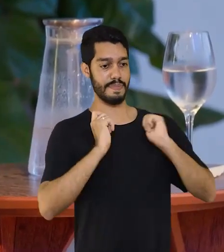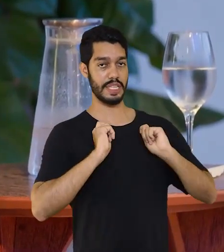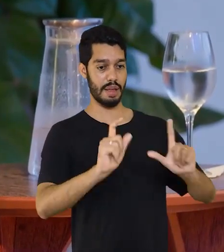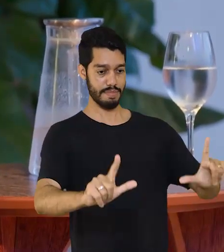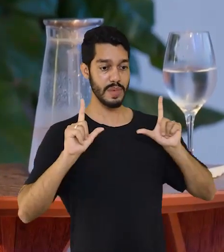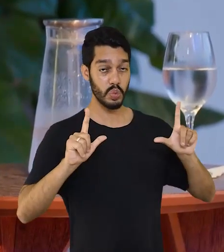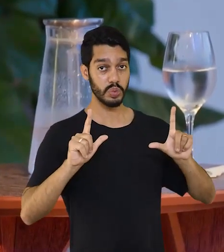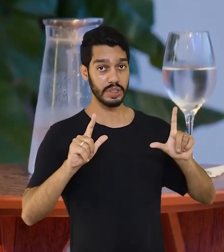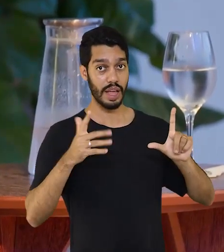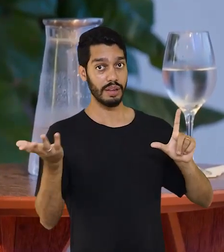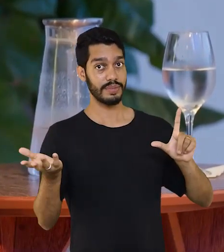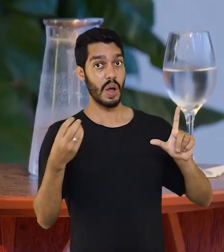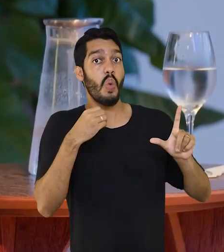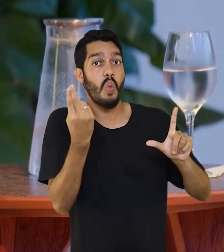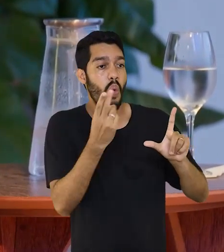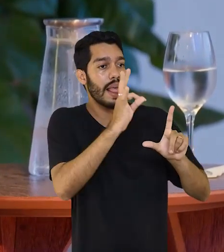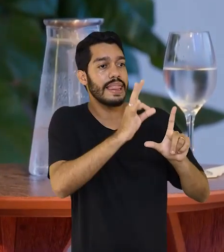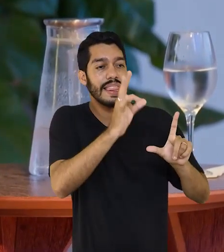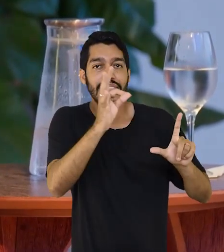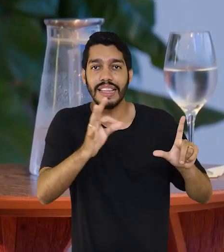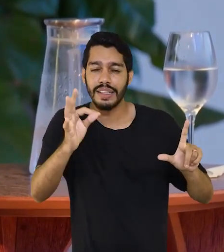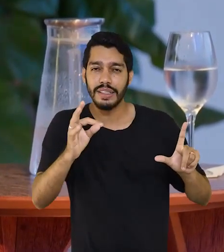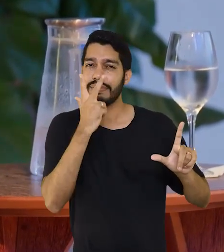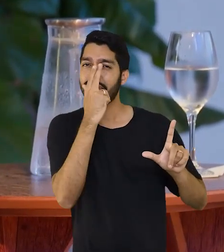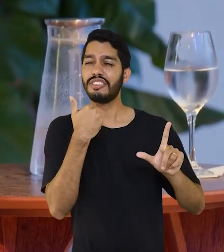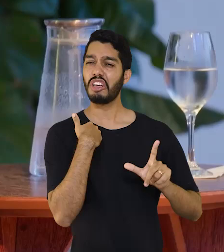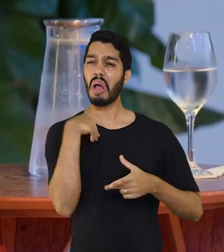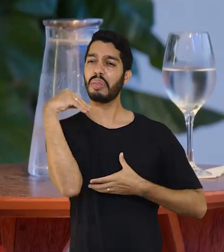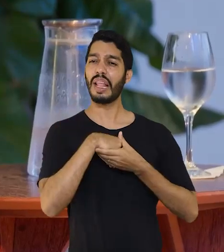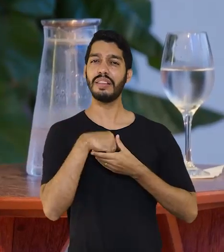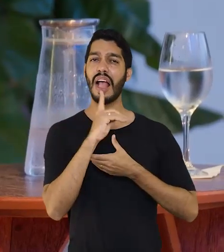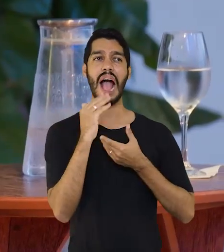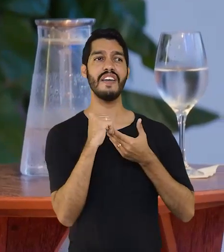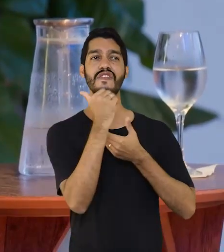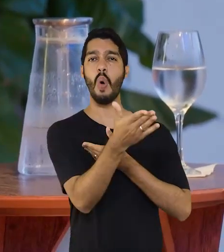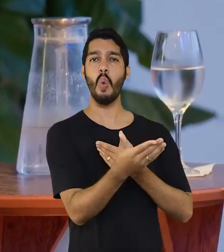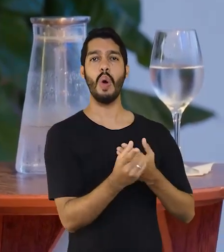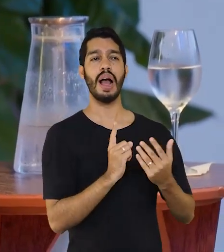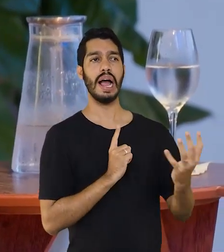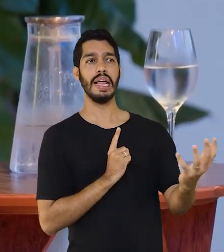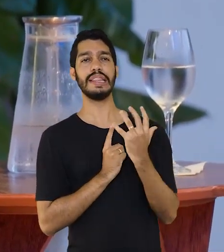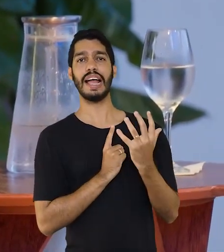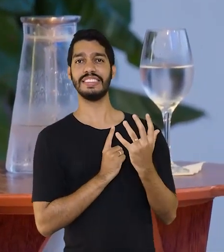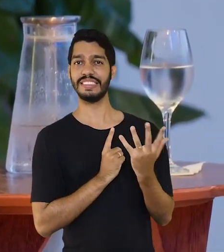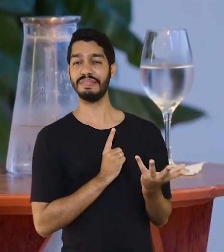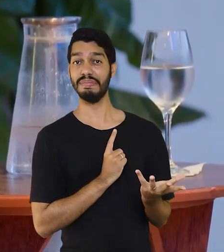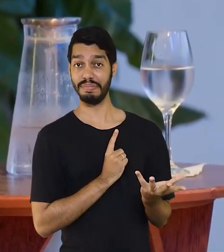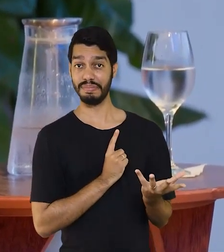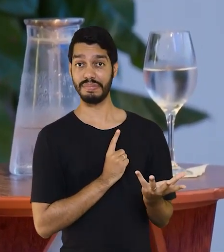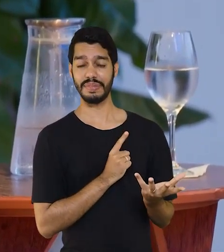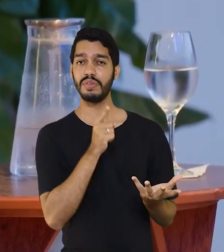100% baseadas no algoritmo e baseado no que a pesquisa mostra, baseado nas tendências. Não sei, parece que é uma coisa assim fora